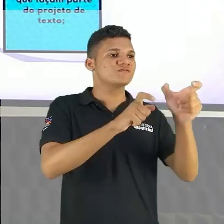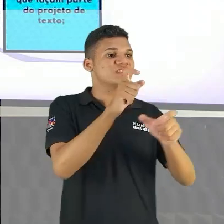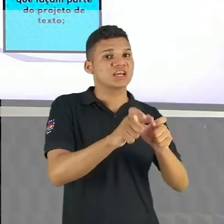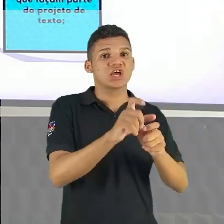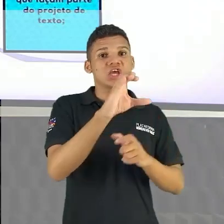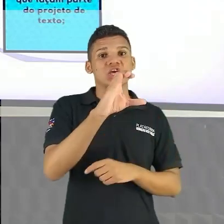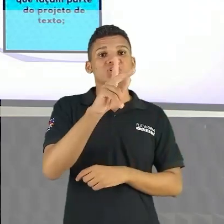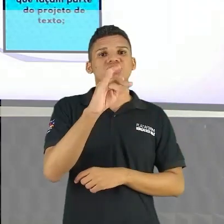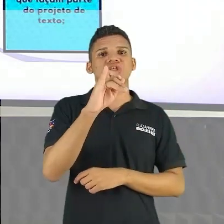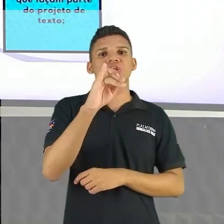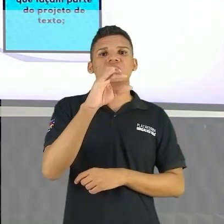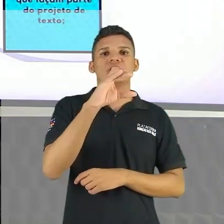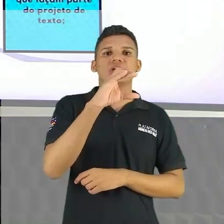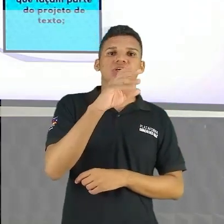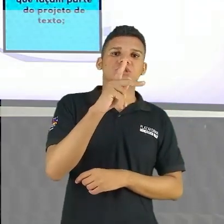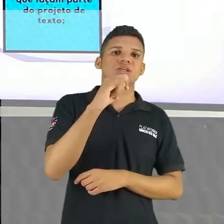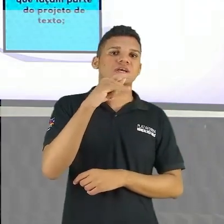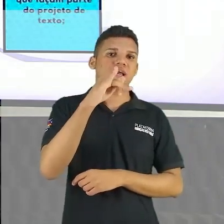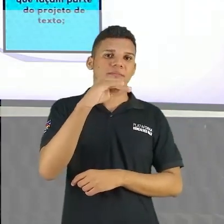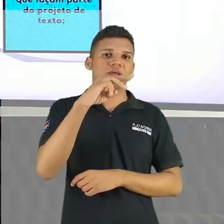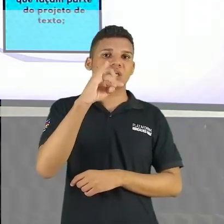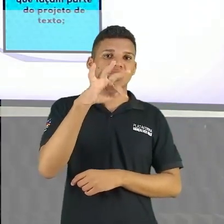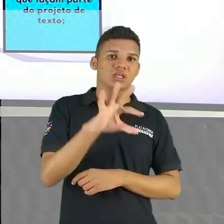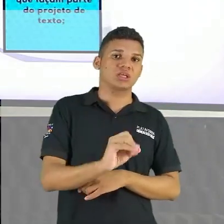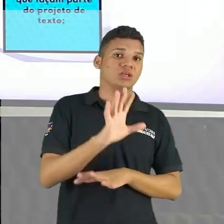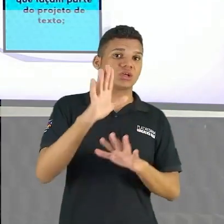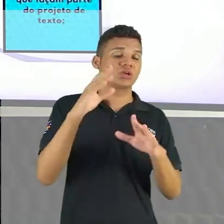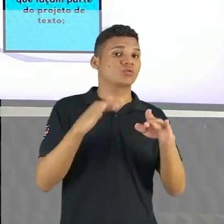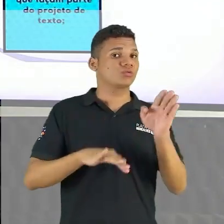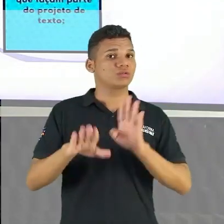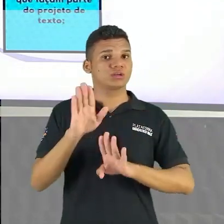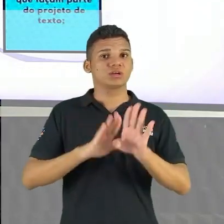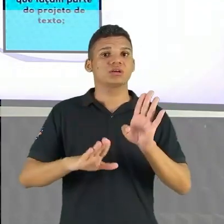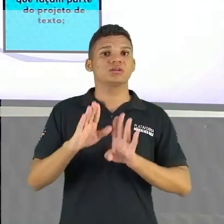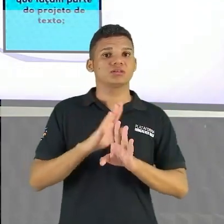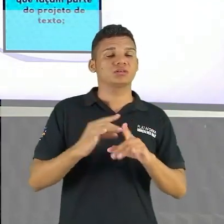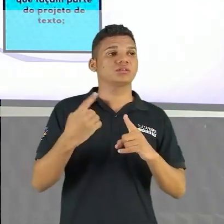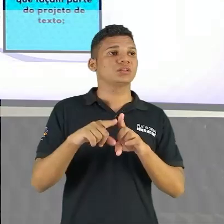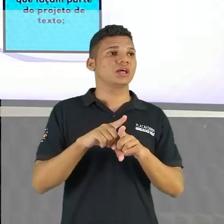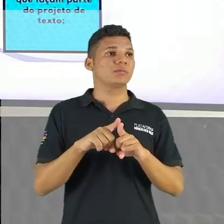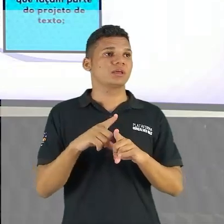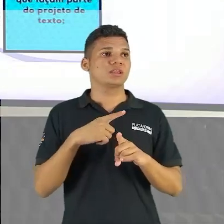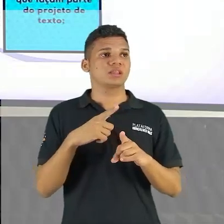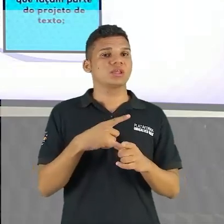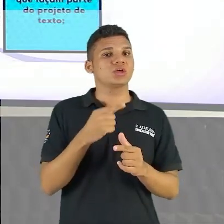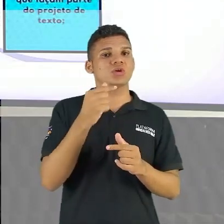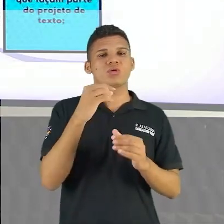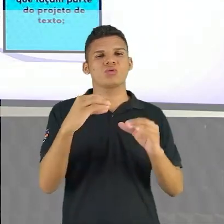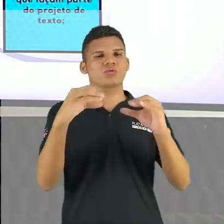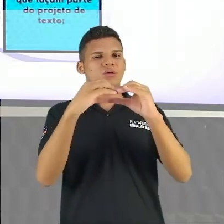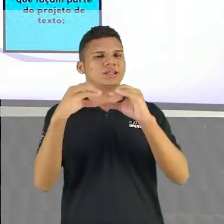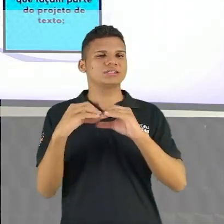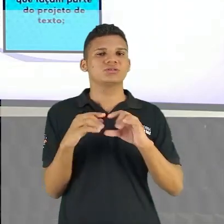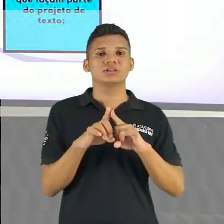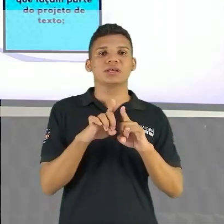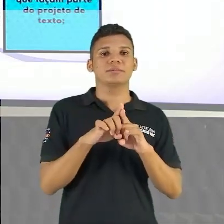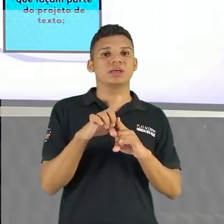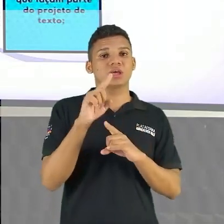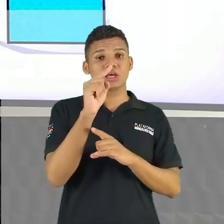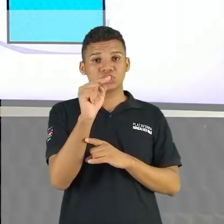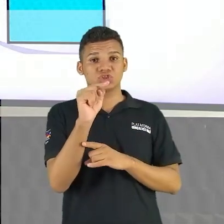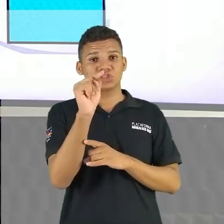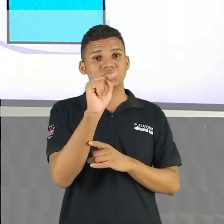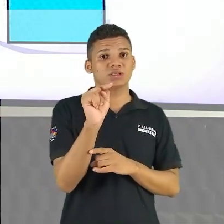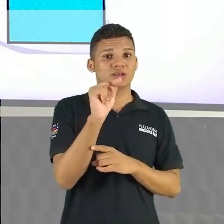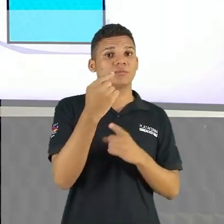elas não levem você à nota zero cuidado com assinaturas com desenhos com corações com asteriscos Porque isso pode